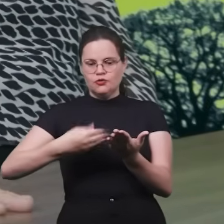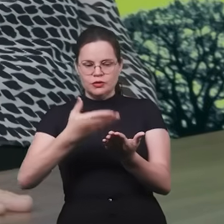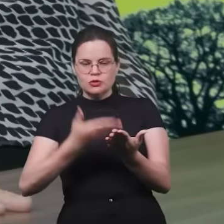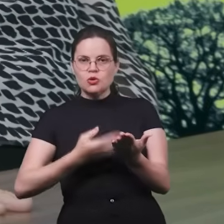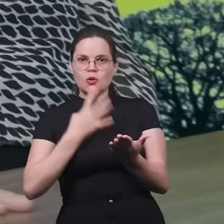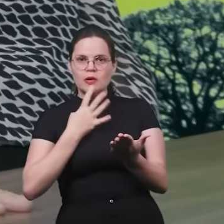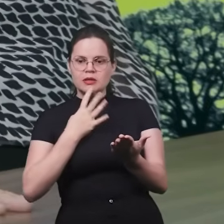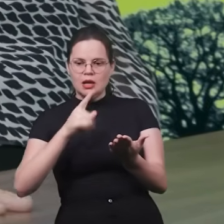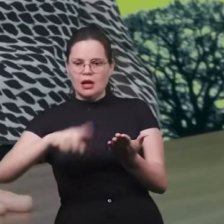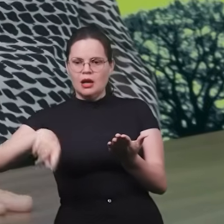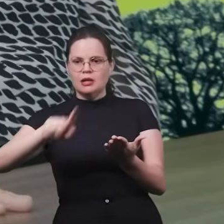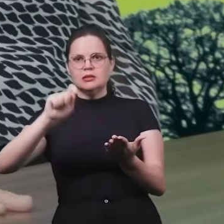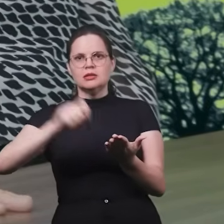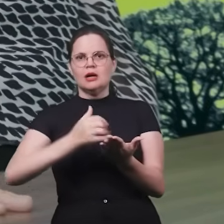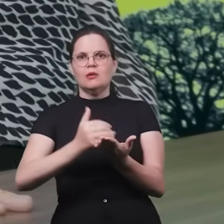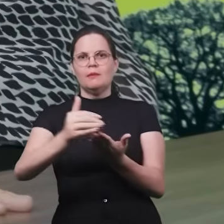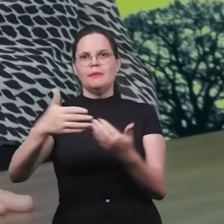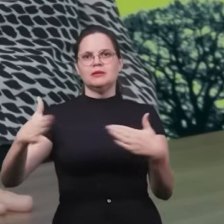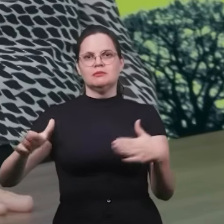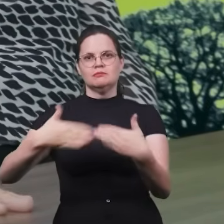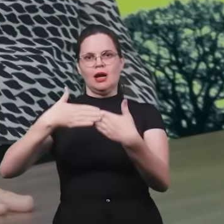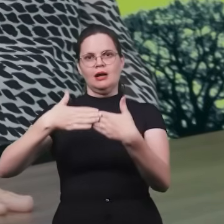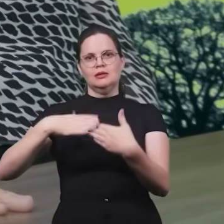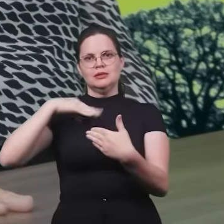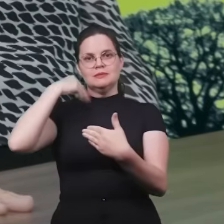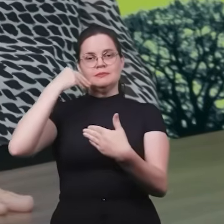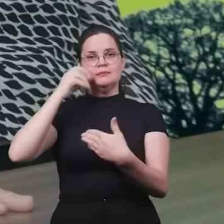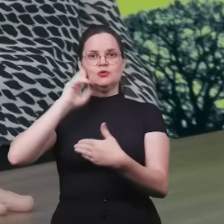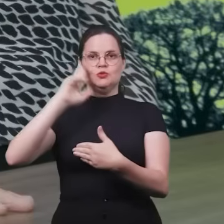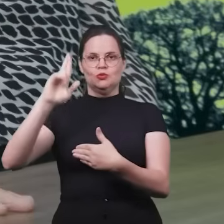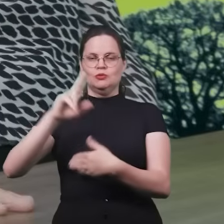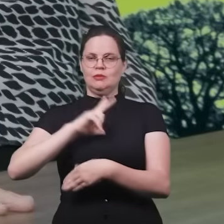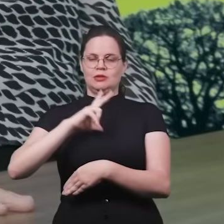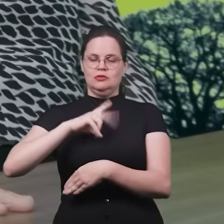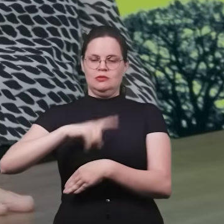venham a ter as suas experiências, porque a palavra, ela